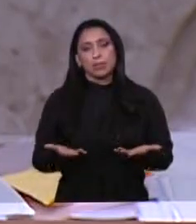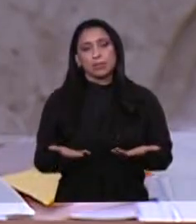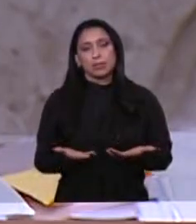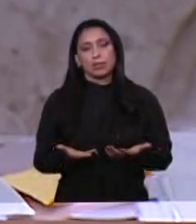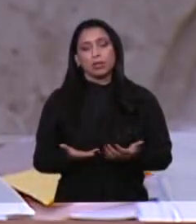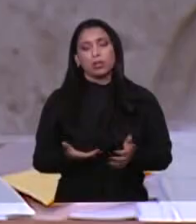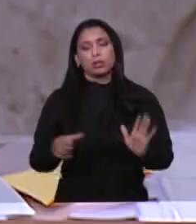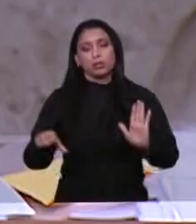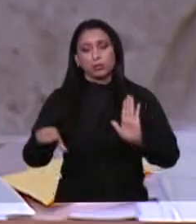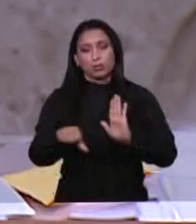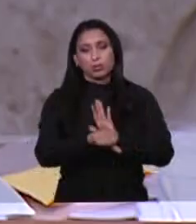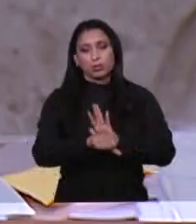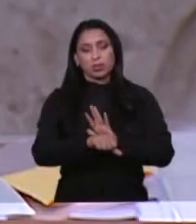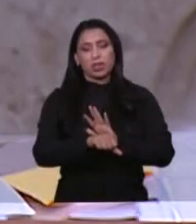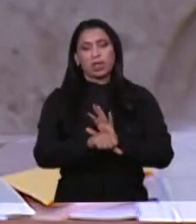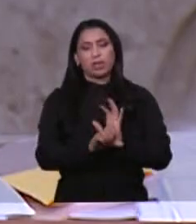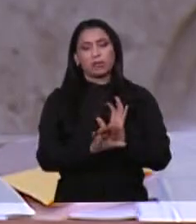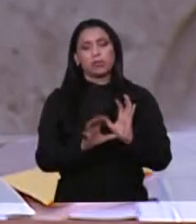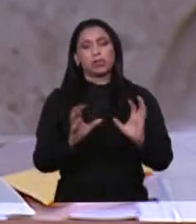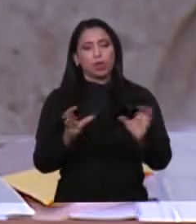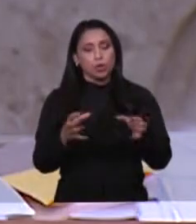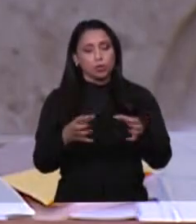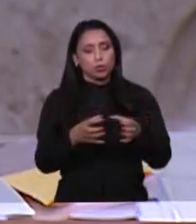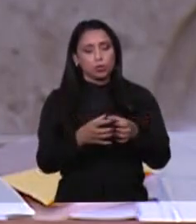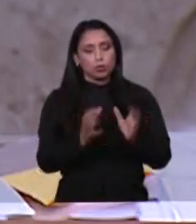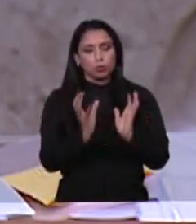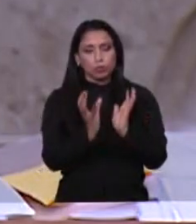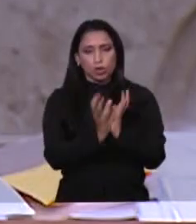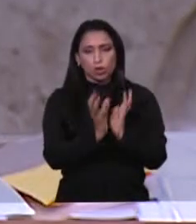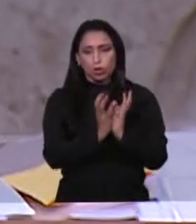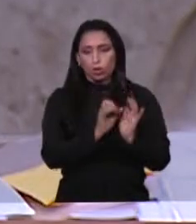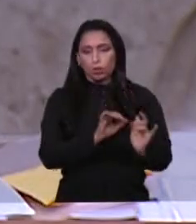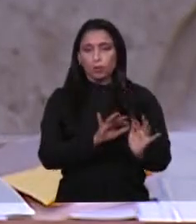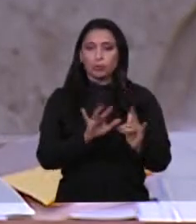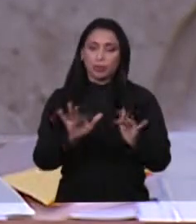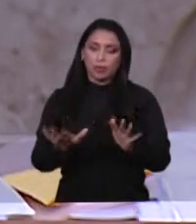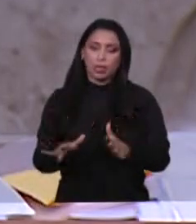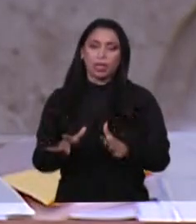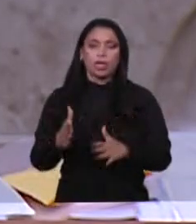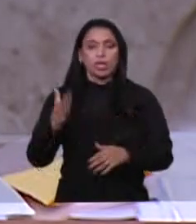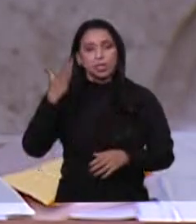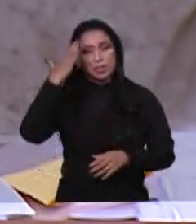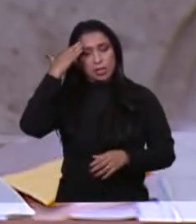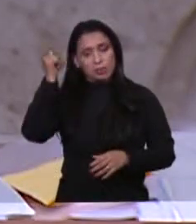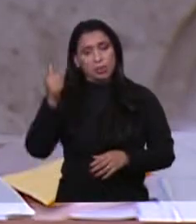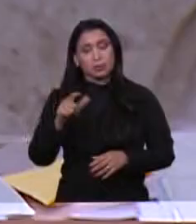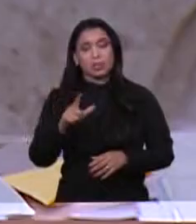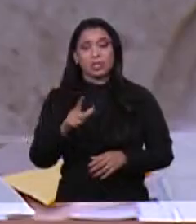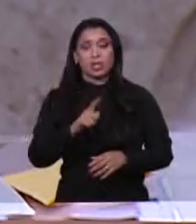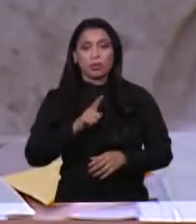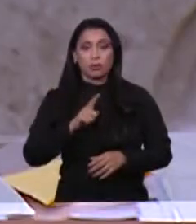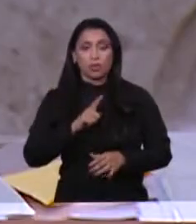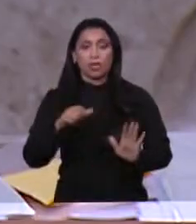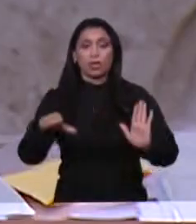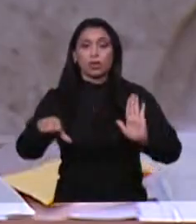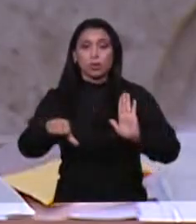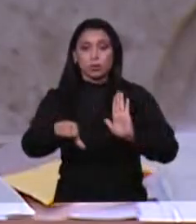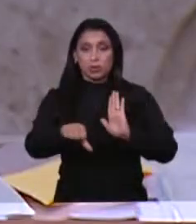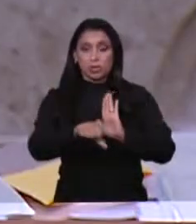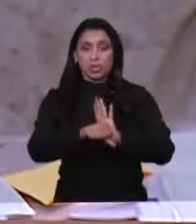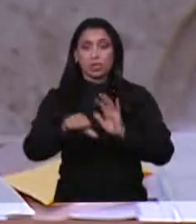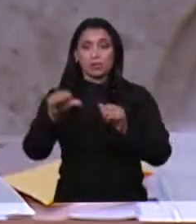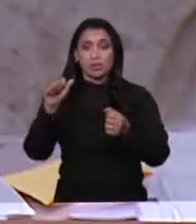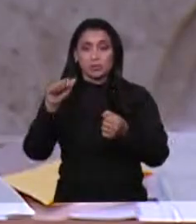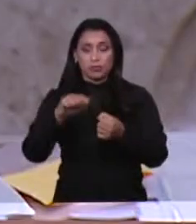dos crimes multitudinários, que por definição, todos sabemos, envolvem justamente esses delitos